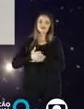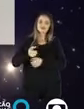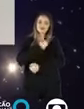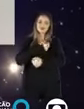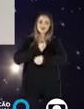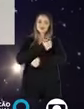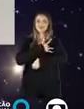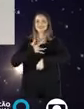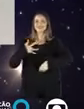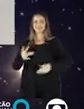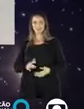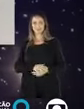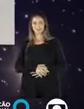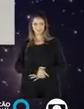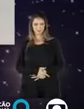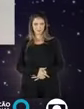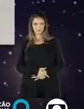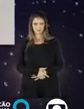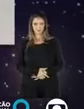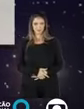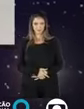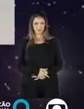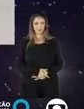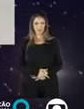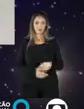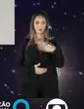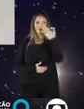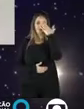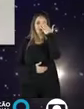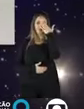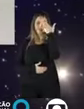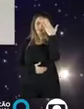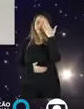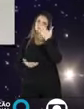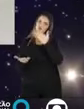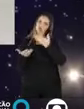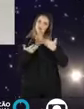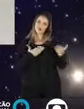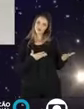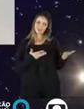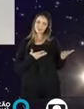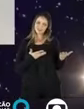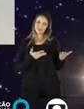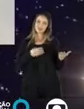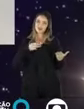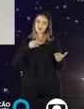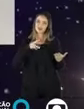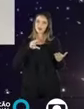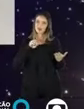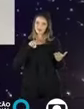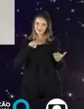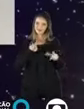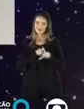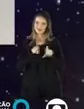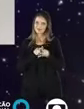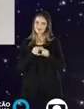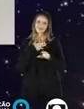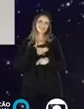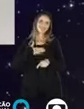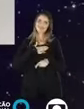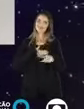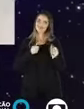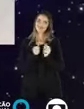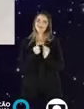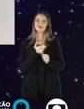green. Bom, em primeiro lugar, eu gostaria de agradecer o seu convite, o convite do Marcos de Donê. É um prazer estar